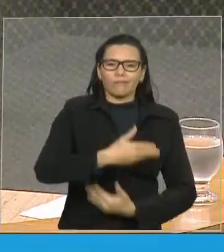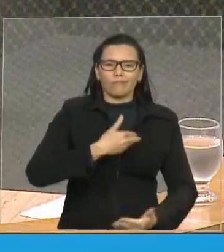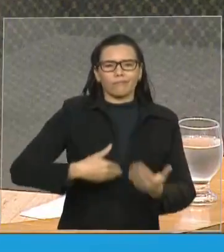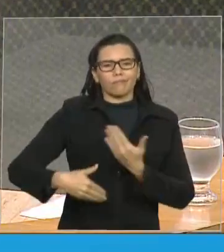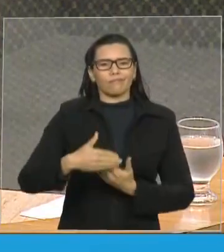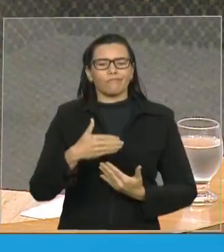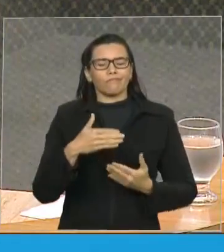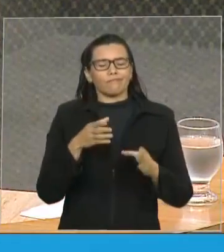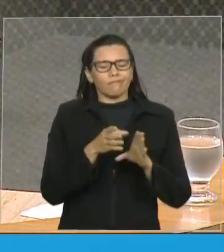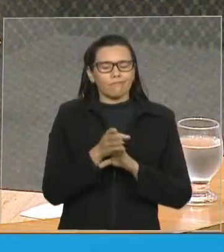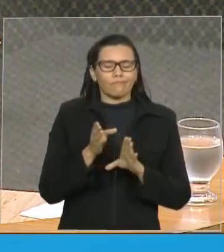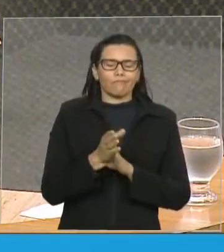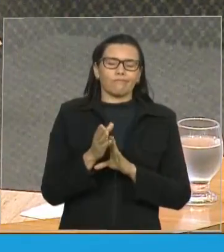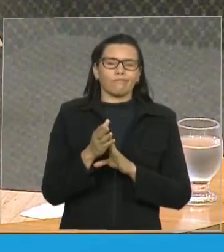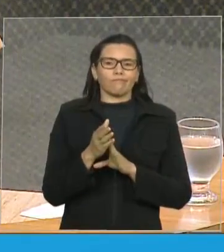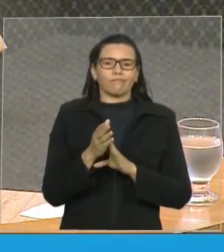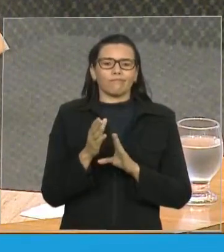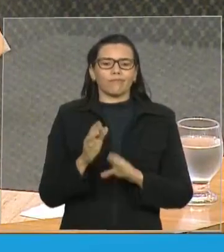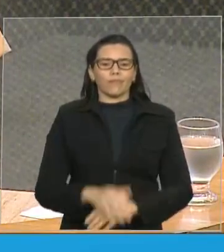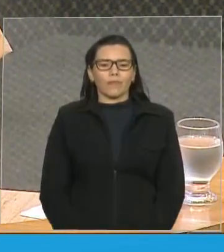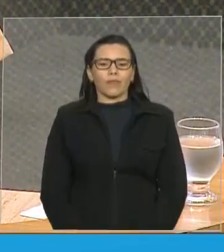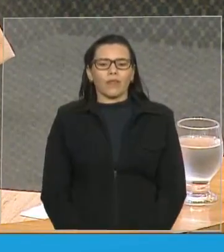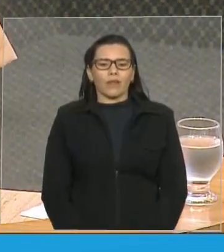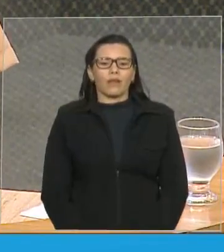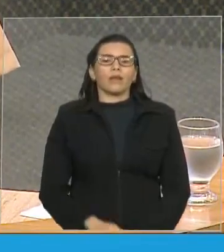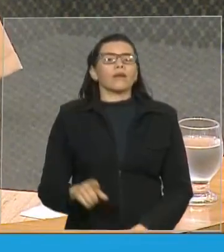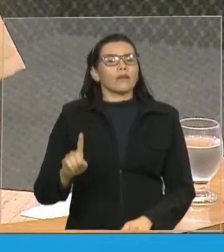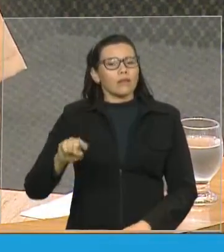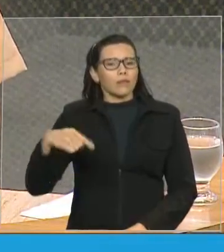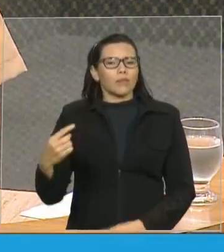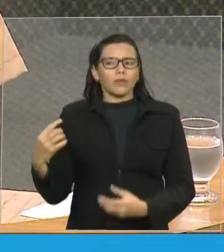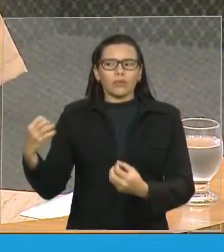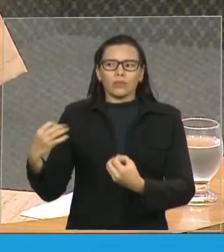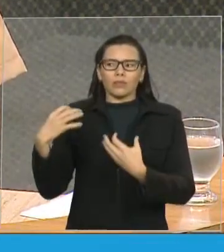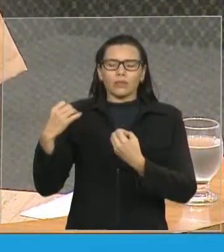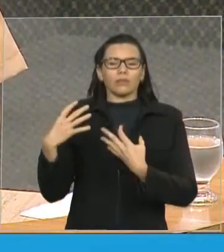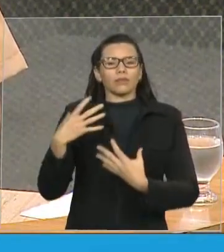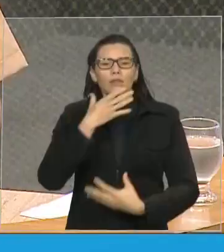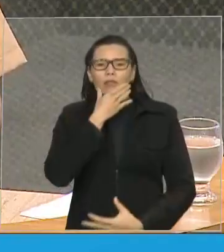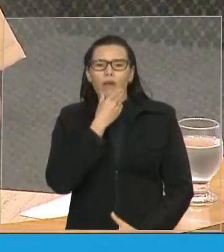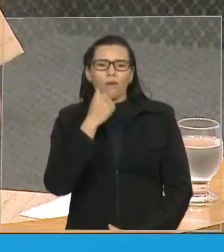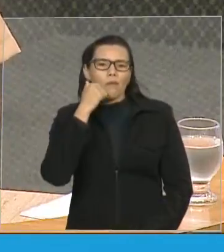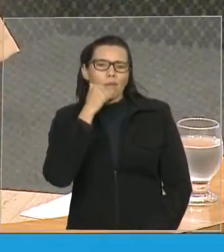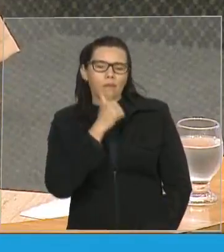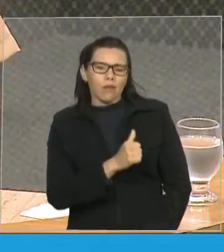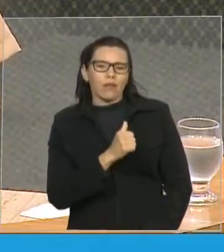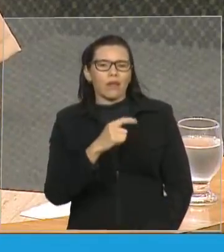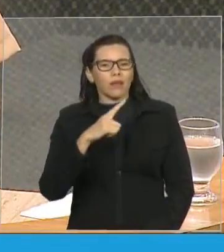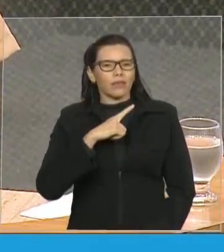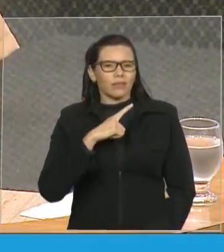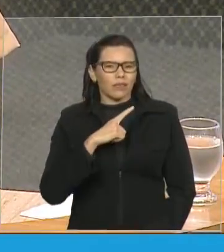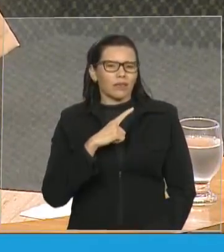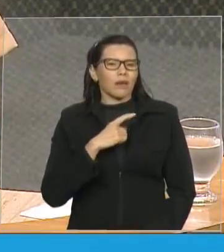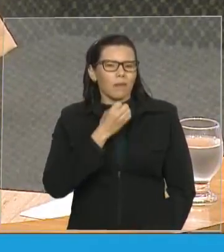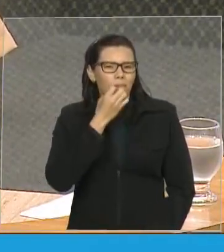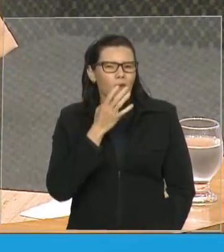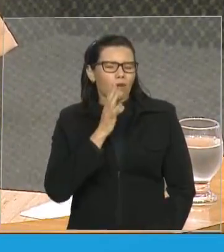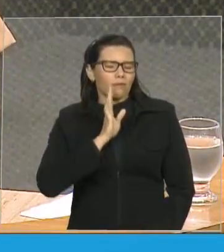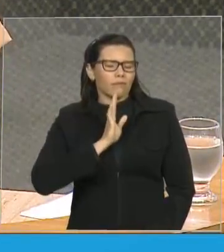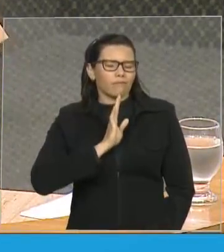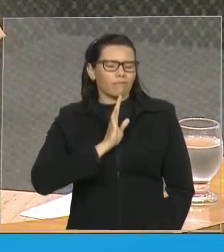nos ensina: a todos os homens e mulheres de boa vontade incumbe a imensa tarefa